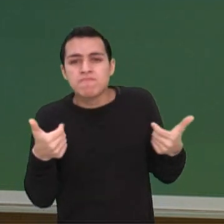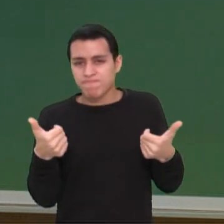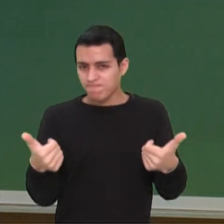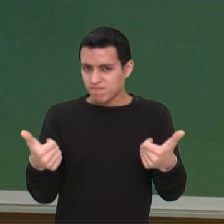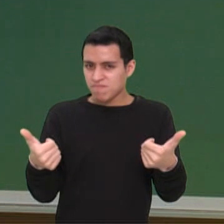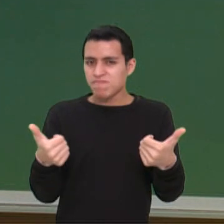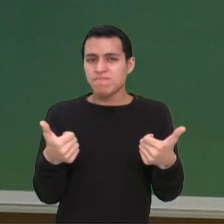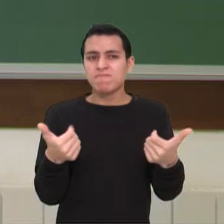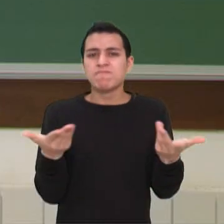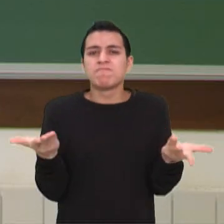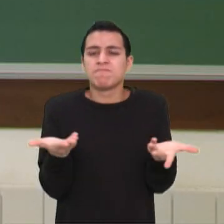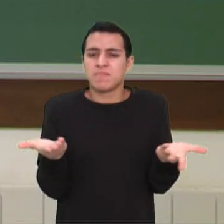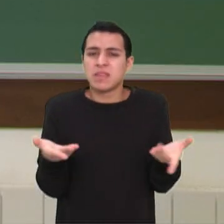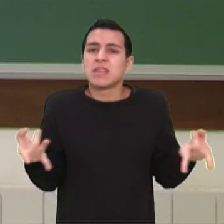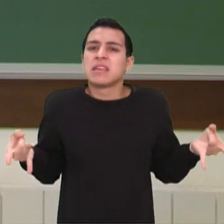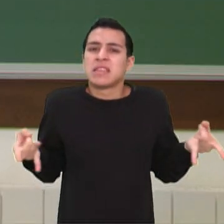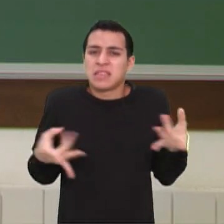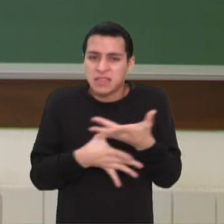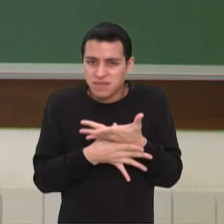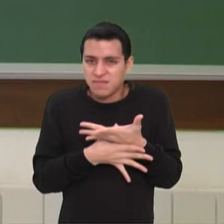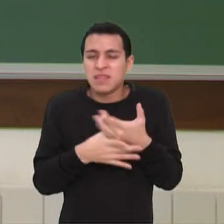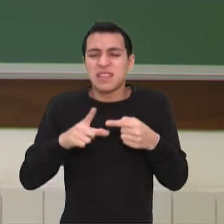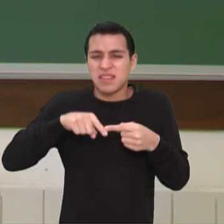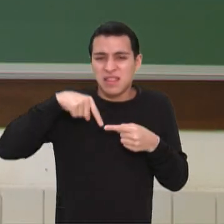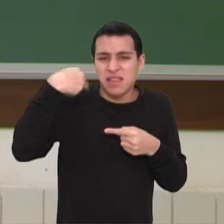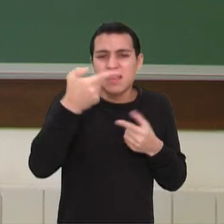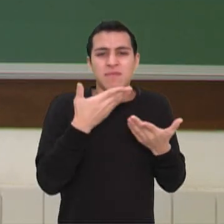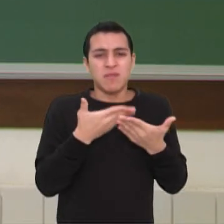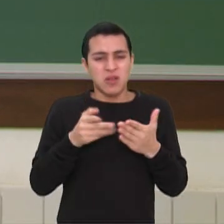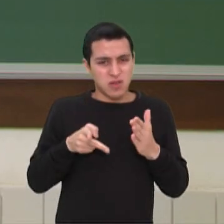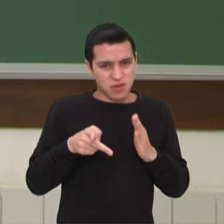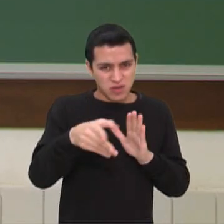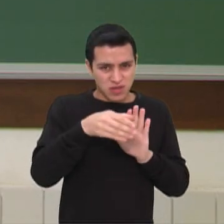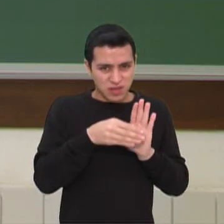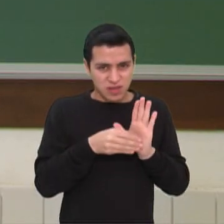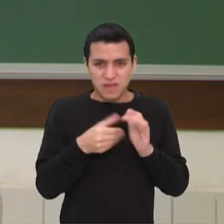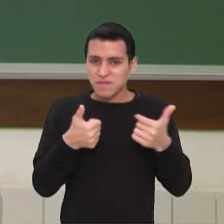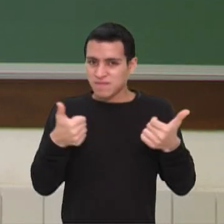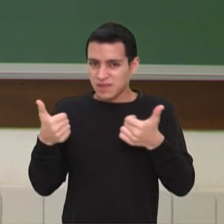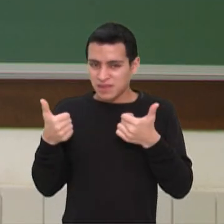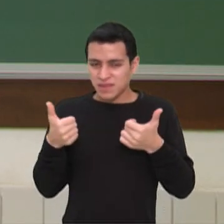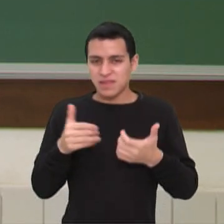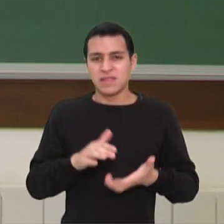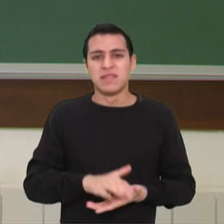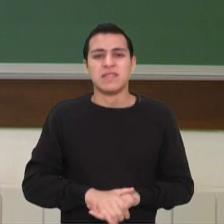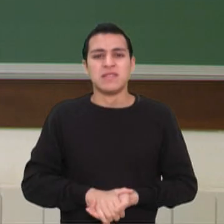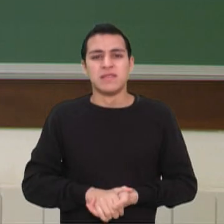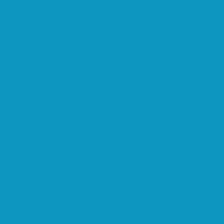Ficamos por aqui e na próxima aula a gente continua, beleza? See you!